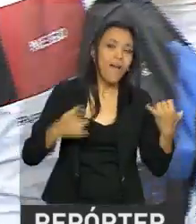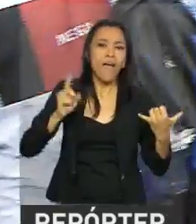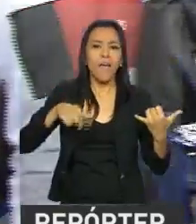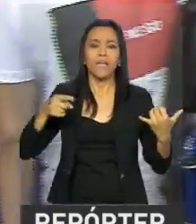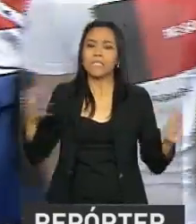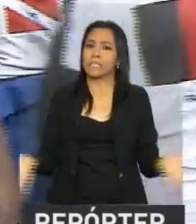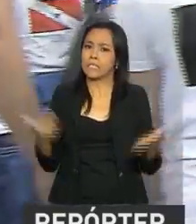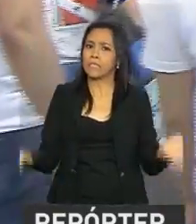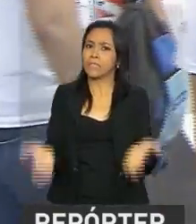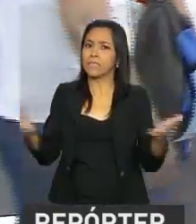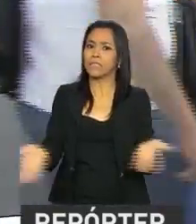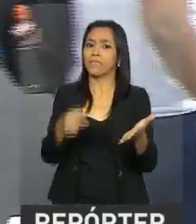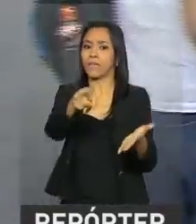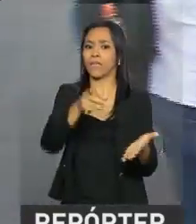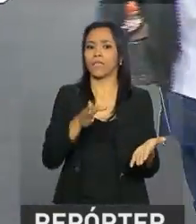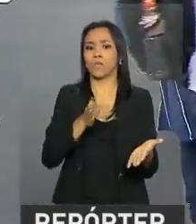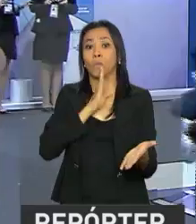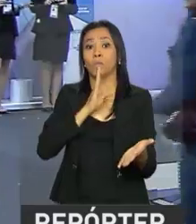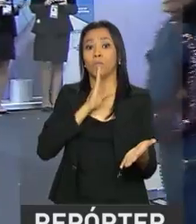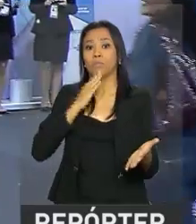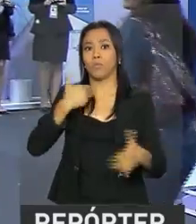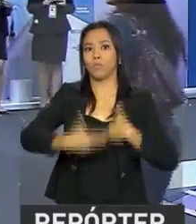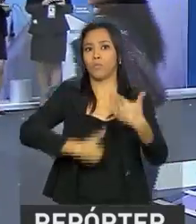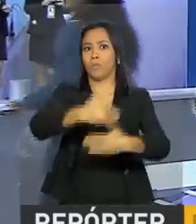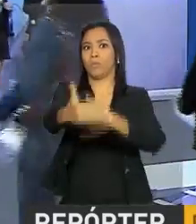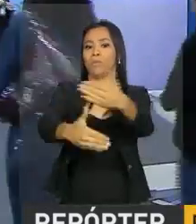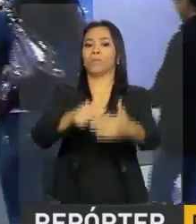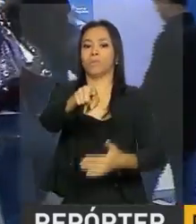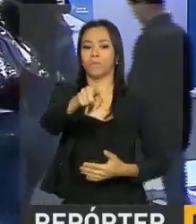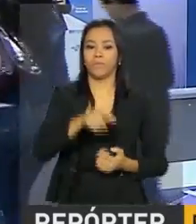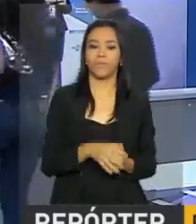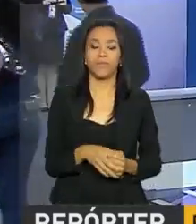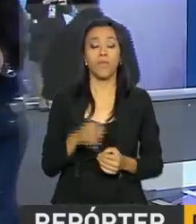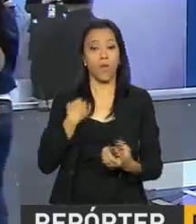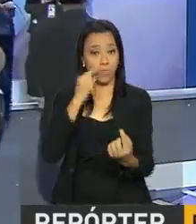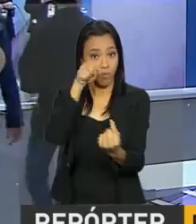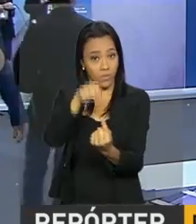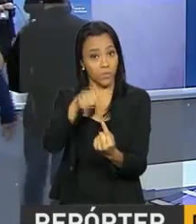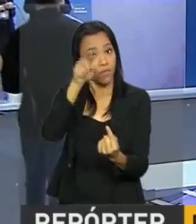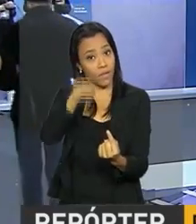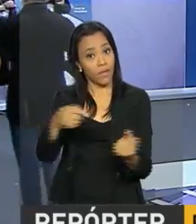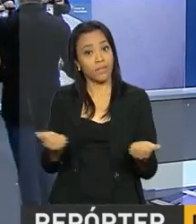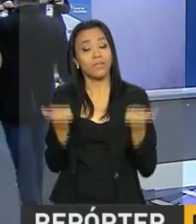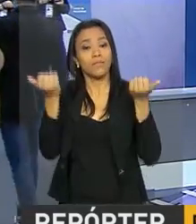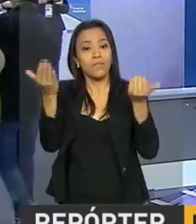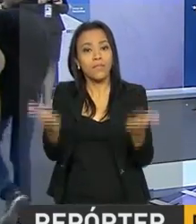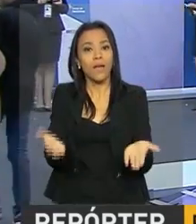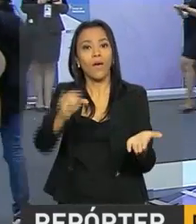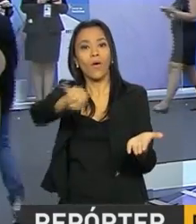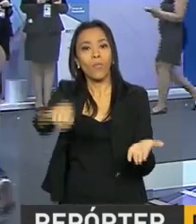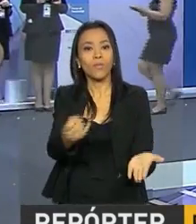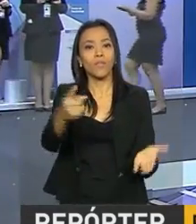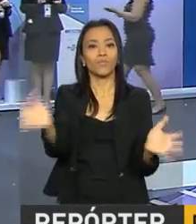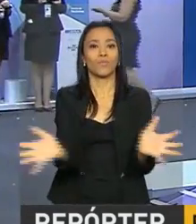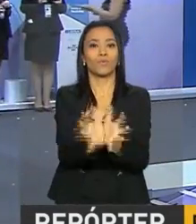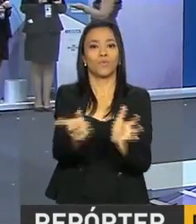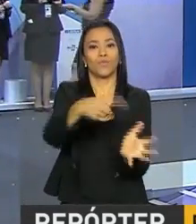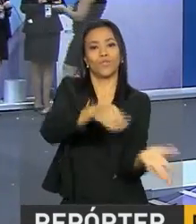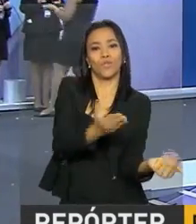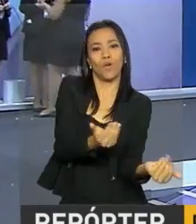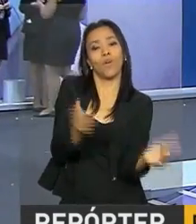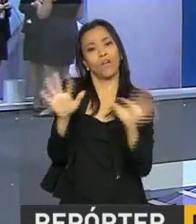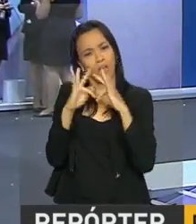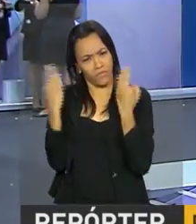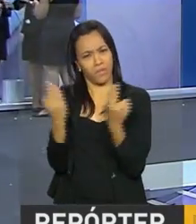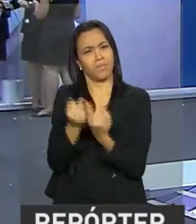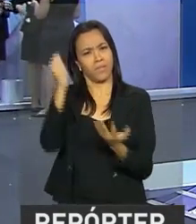incentivar os jovens que estão em processo de formação. O grande objetivo é criar uma oportunidade para a juventude e a família